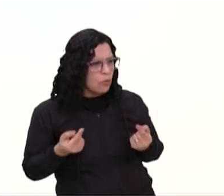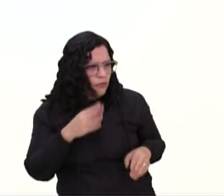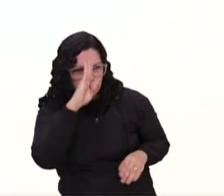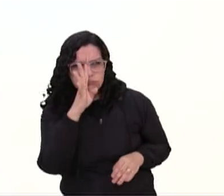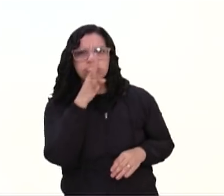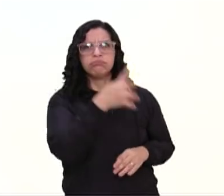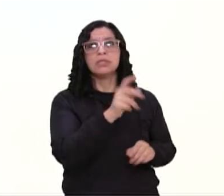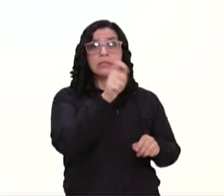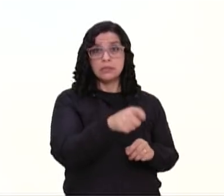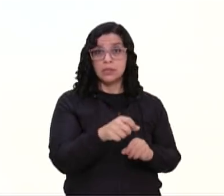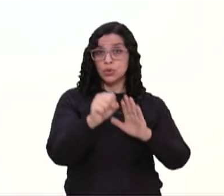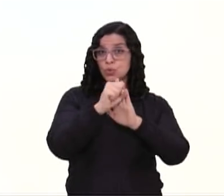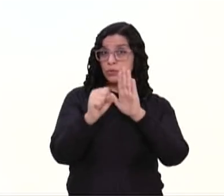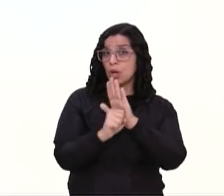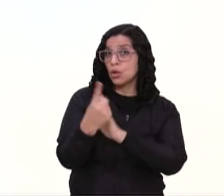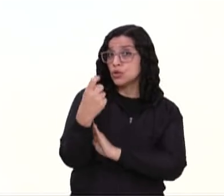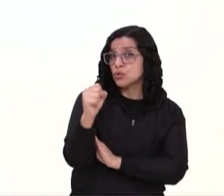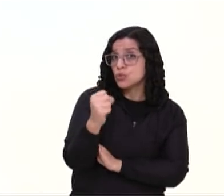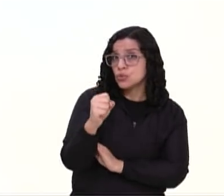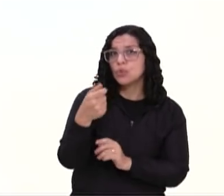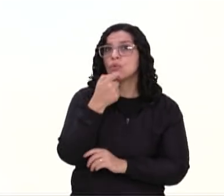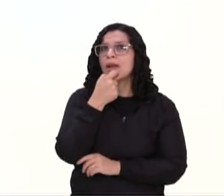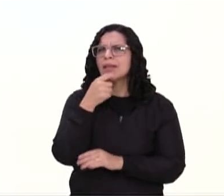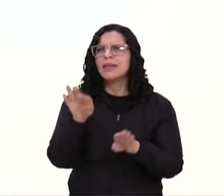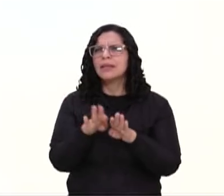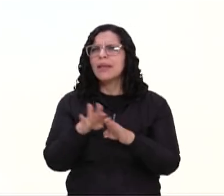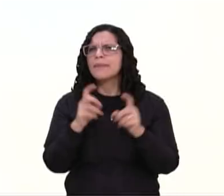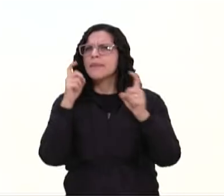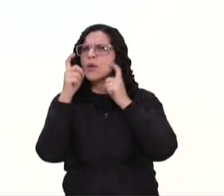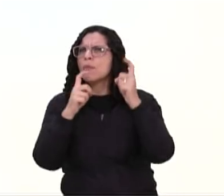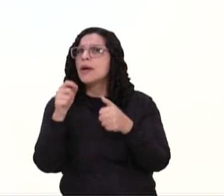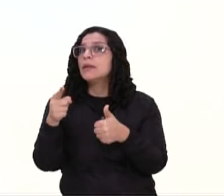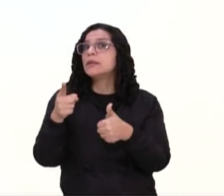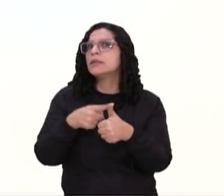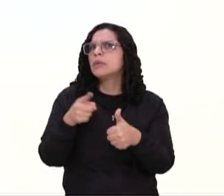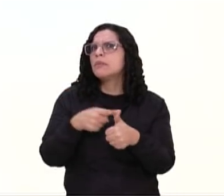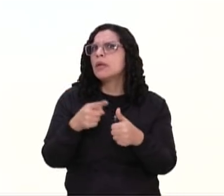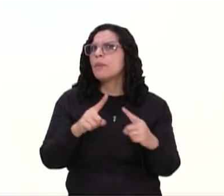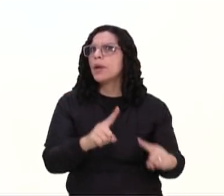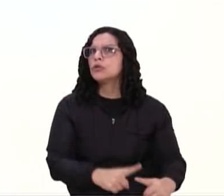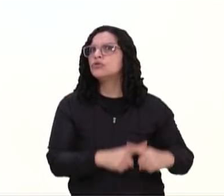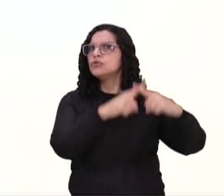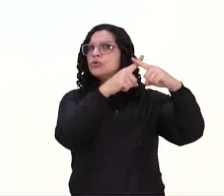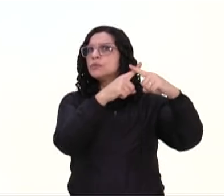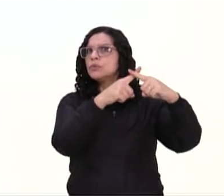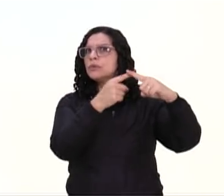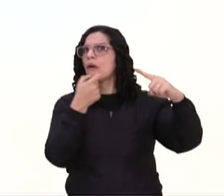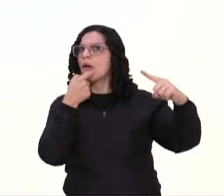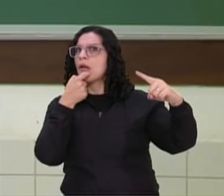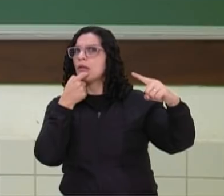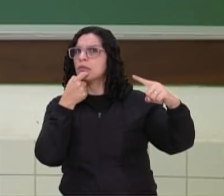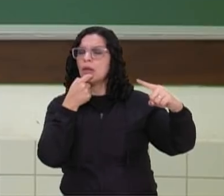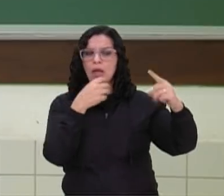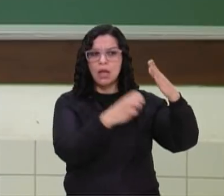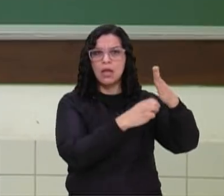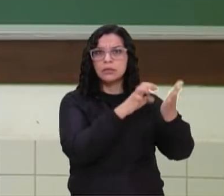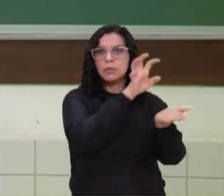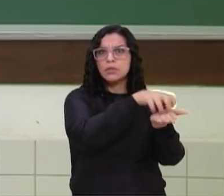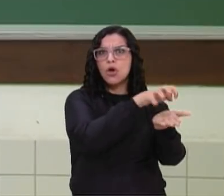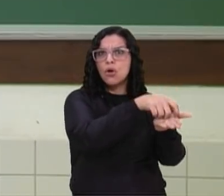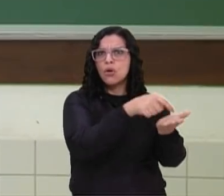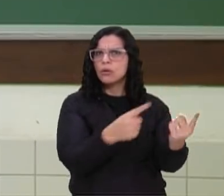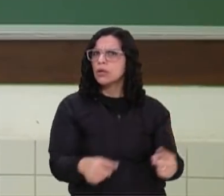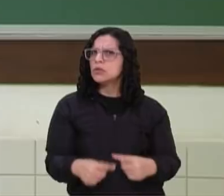que na segunda metade do século XVIII, a Inglaterra começa a se preocupar primeiro com a competição que ocorre com as empresas